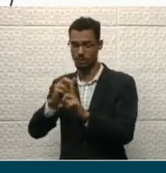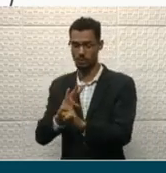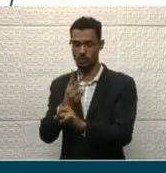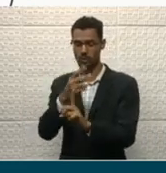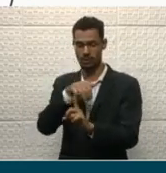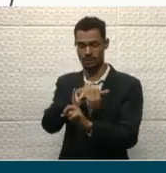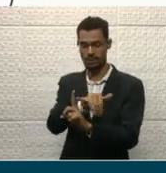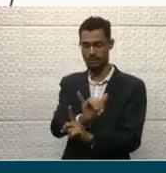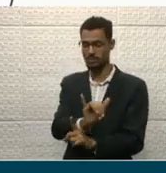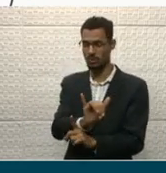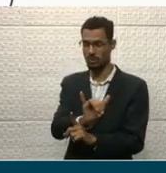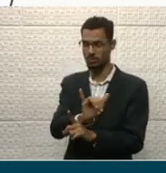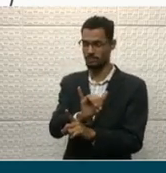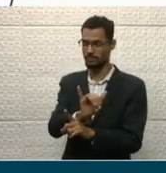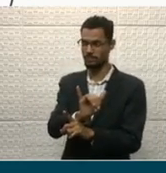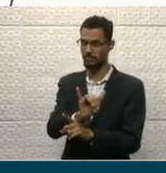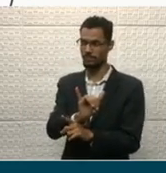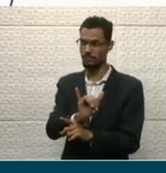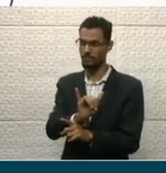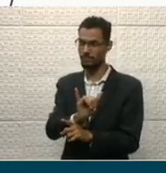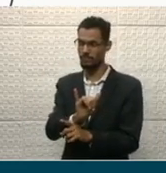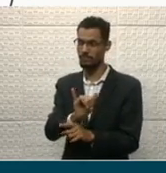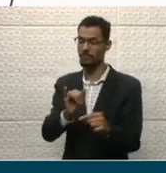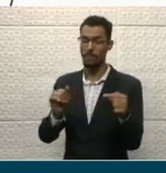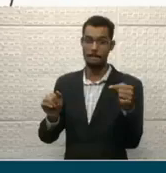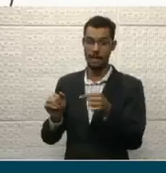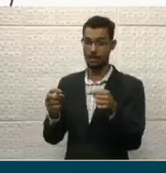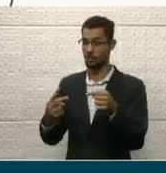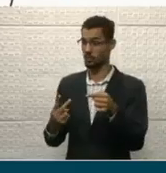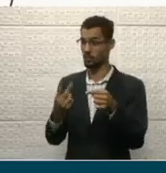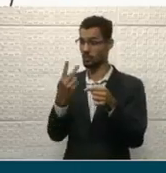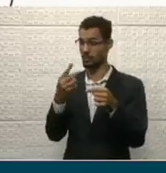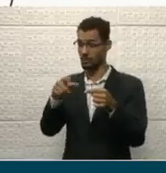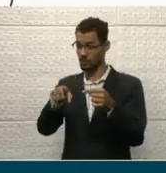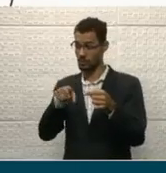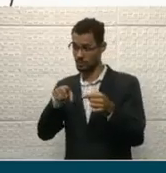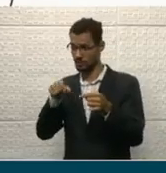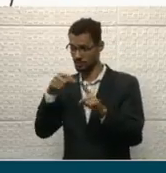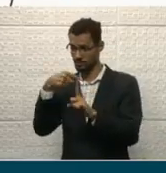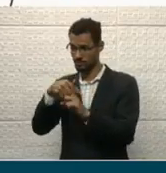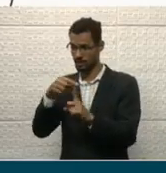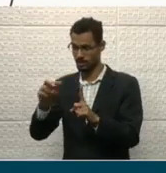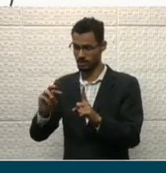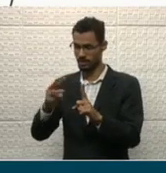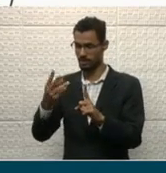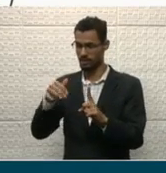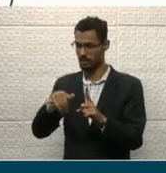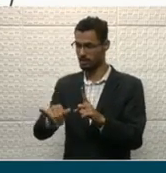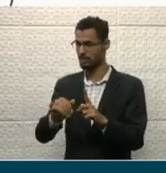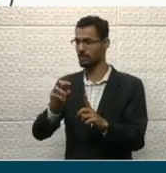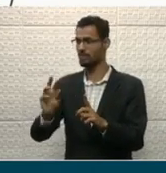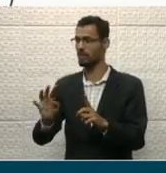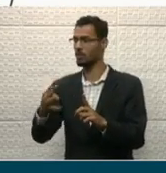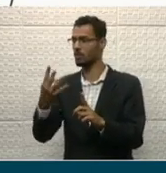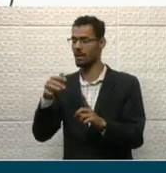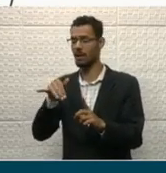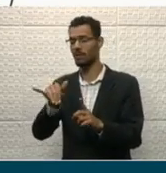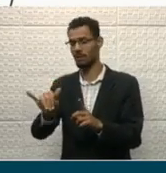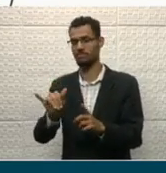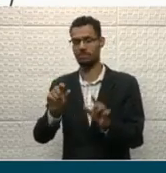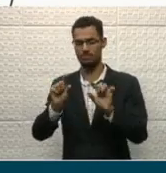2y, a segunda menos 2x mais 3y e a terceira